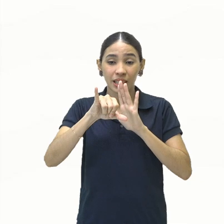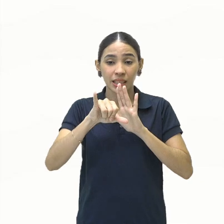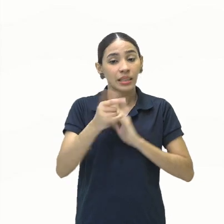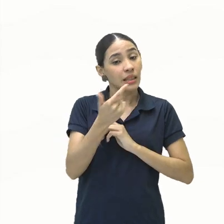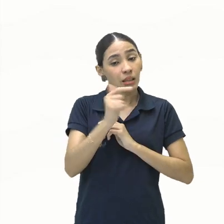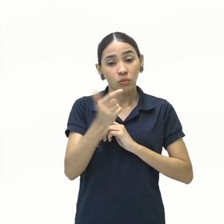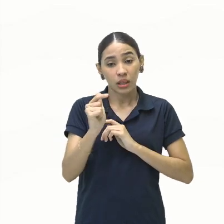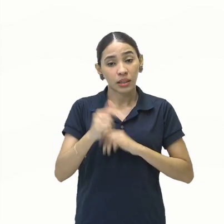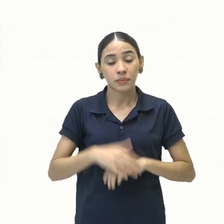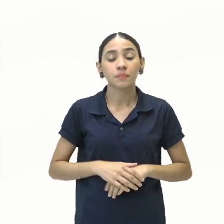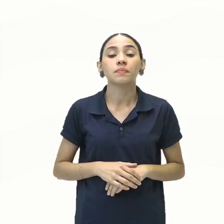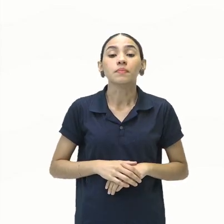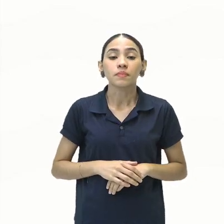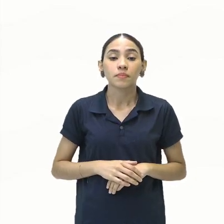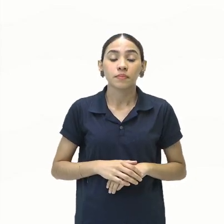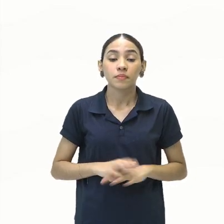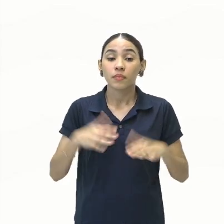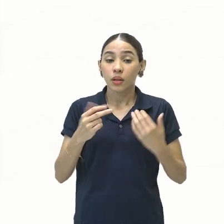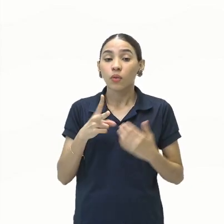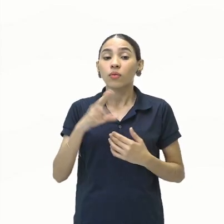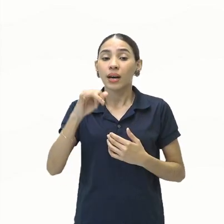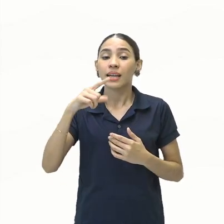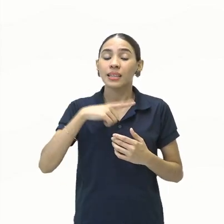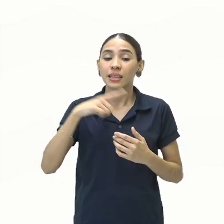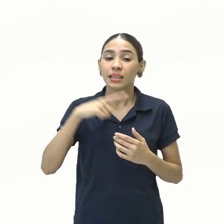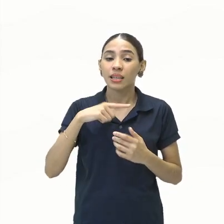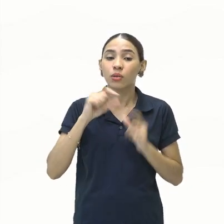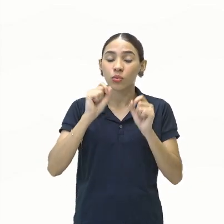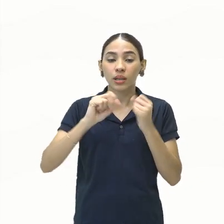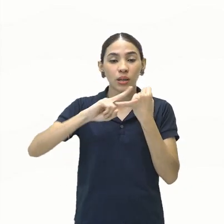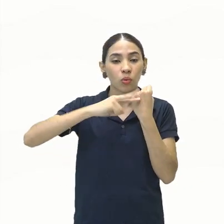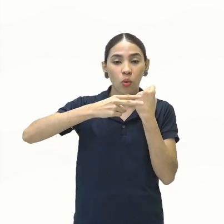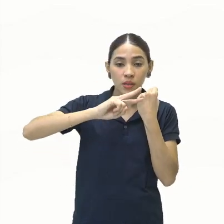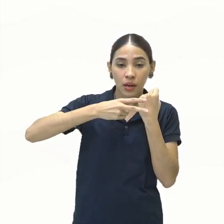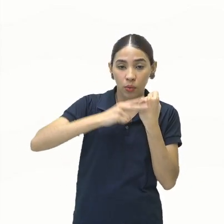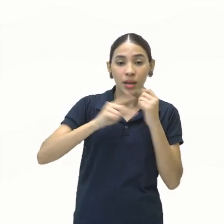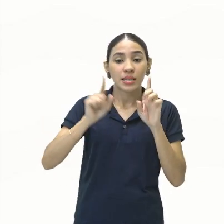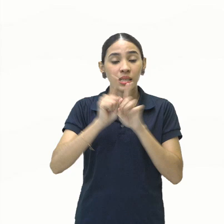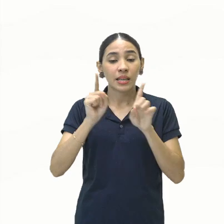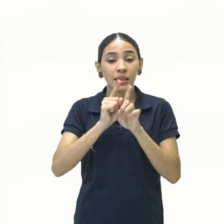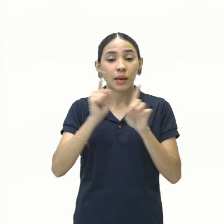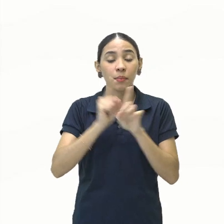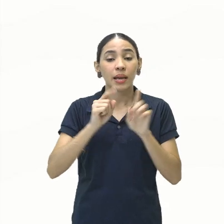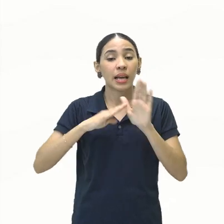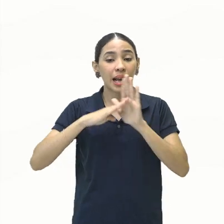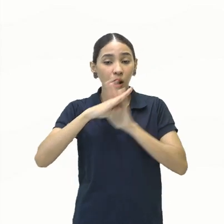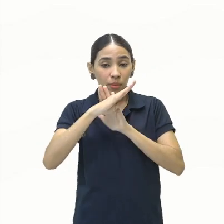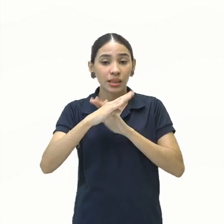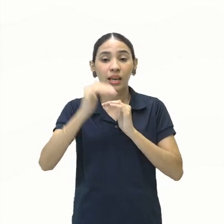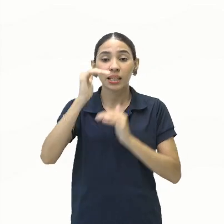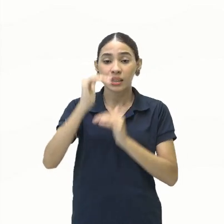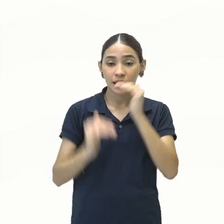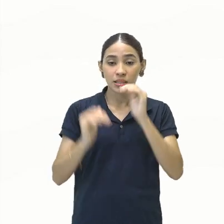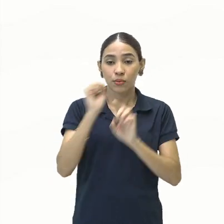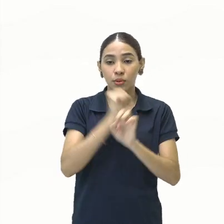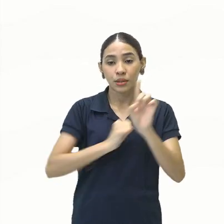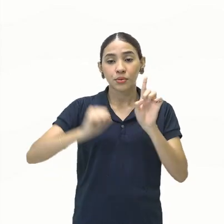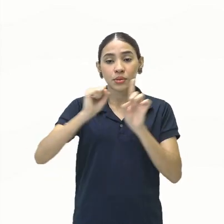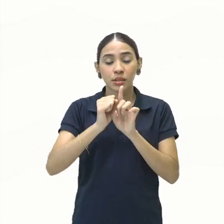Então, isso vai agravar as desigualdades sociais. Por quê? Por falta